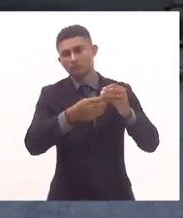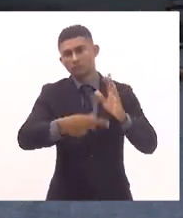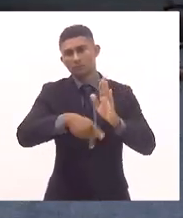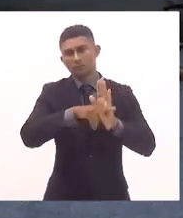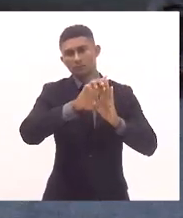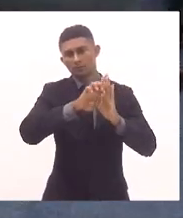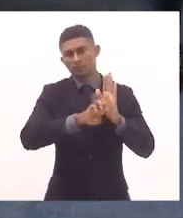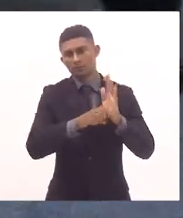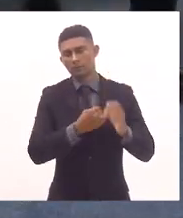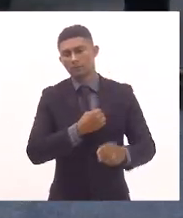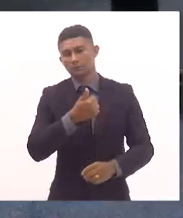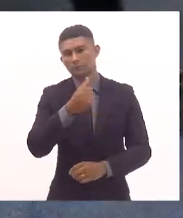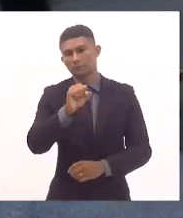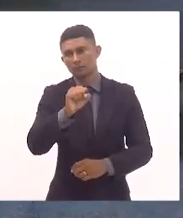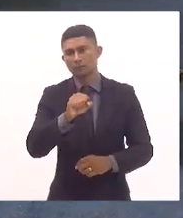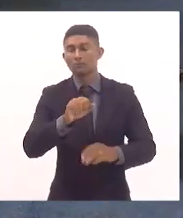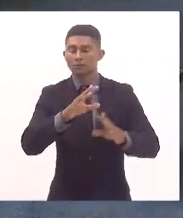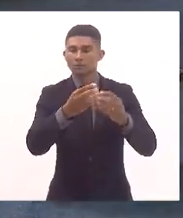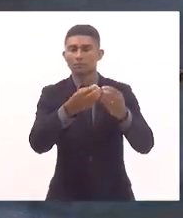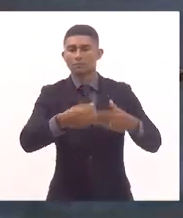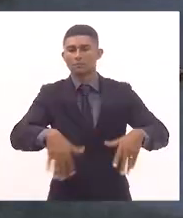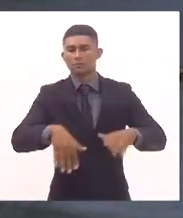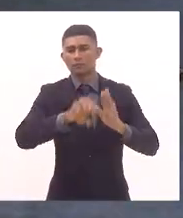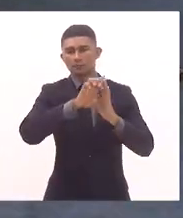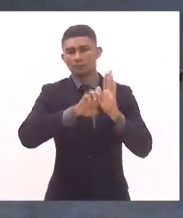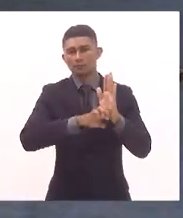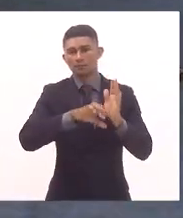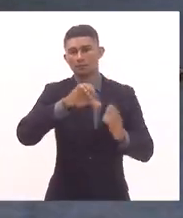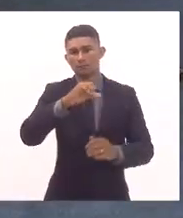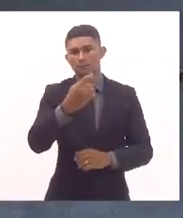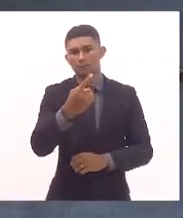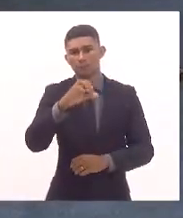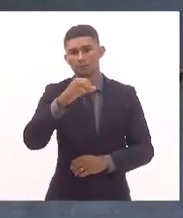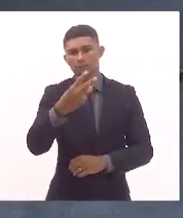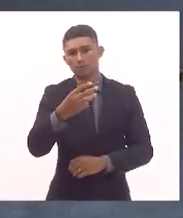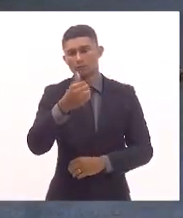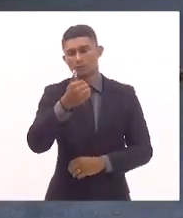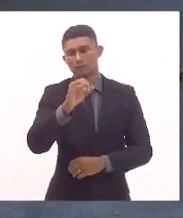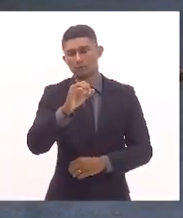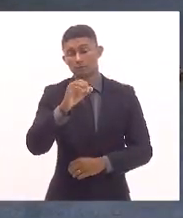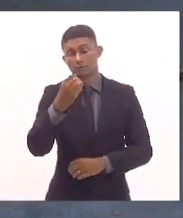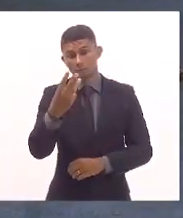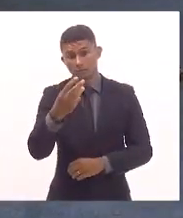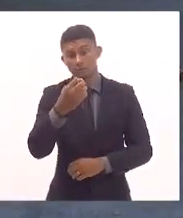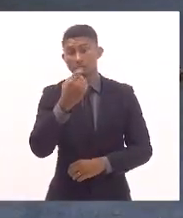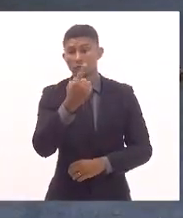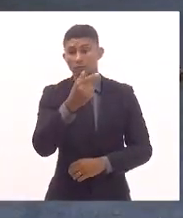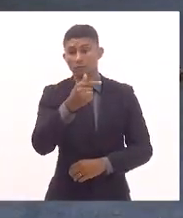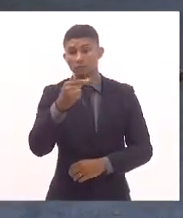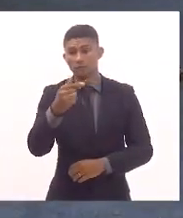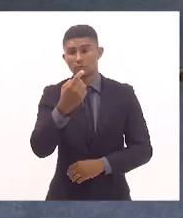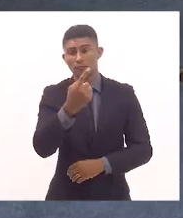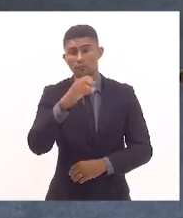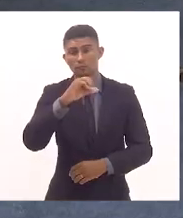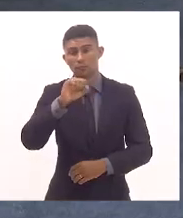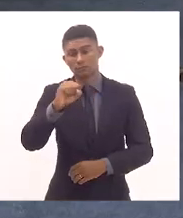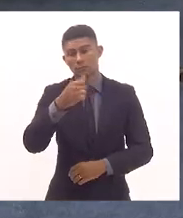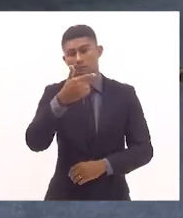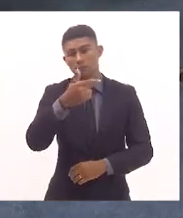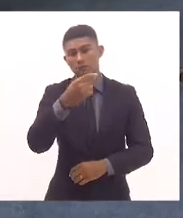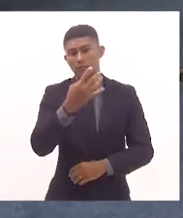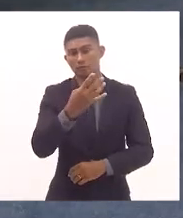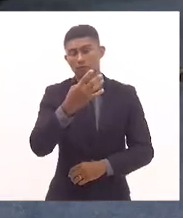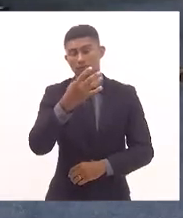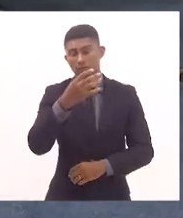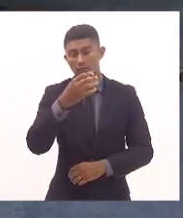número 18. Pela prejudicabilidade das emendas 91, 93, 101, 103, 177, 180, 198,